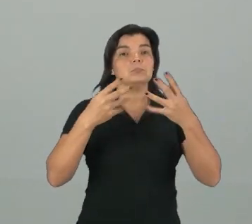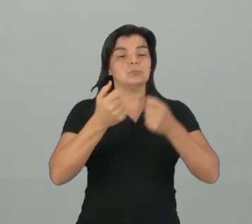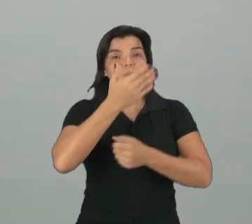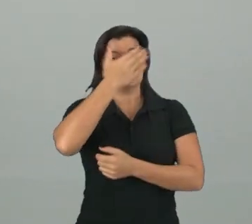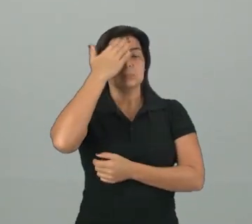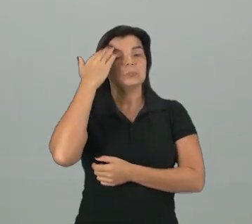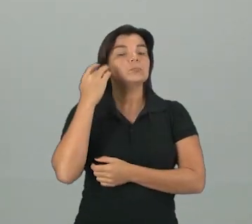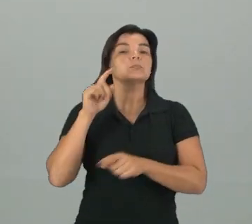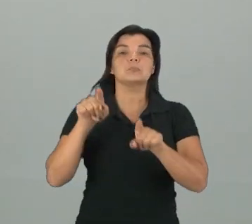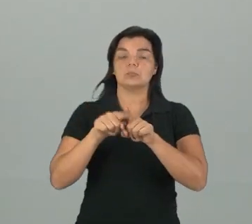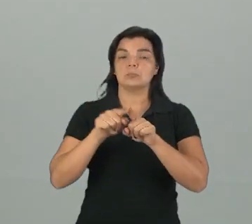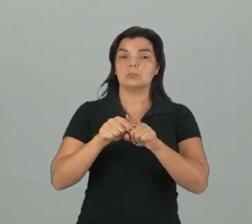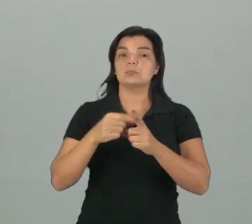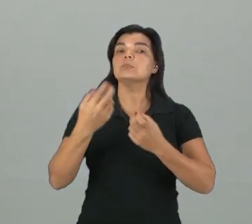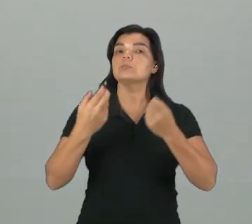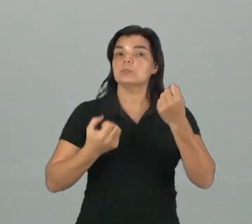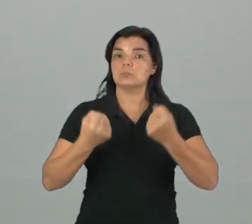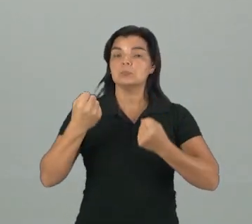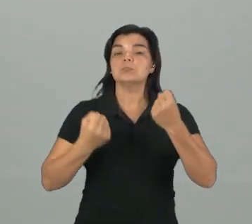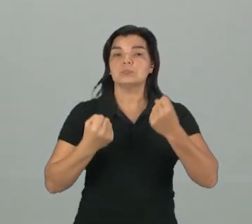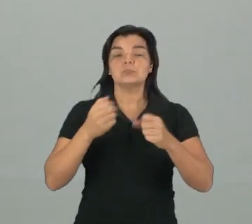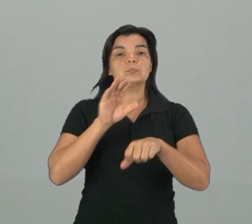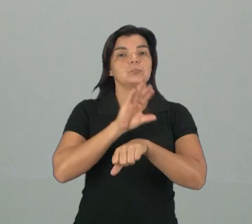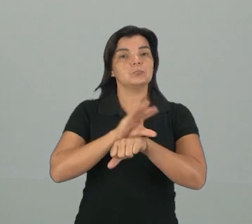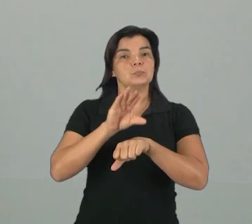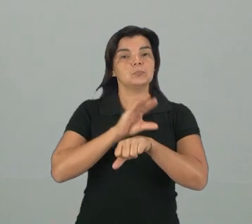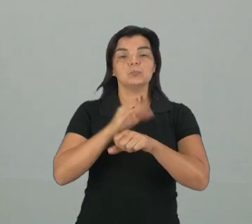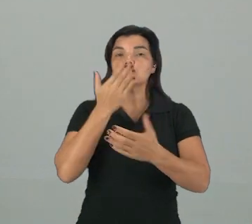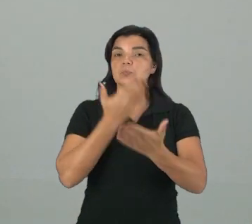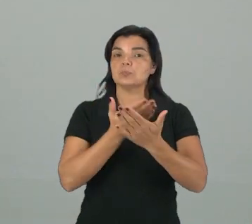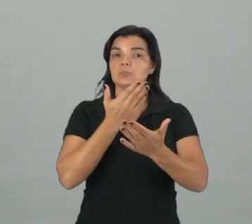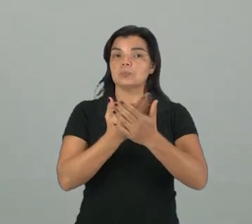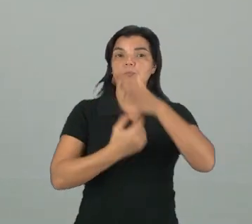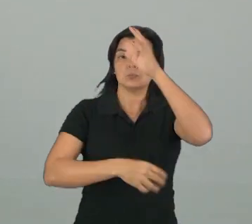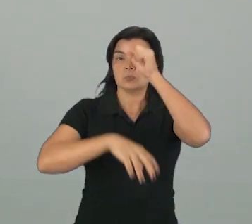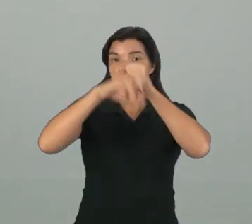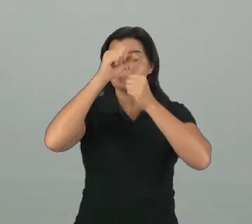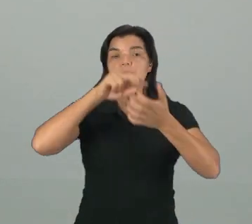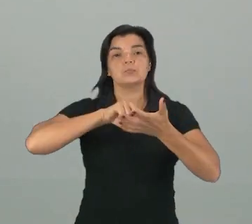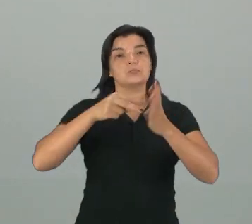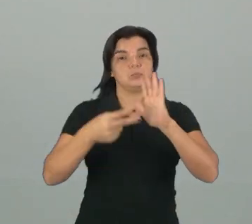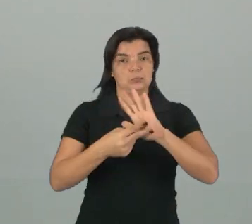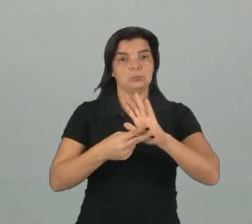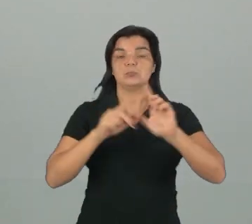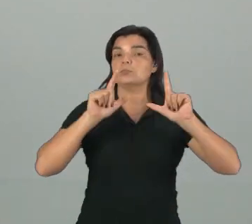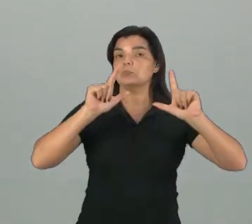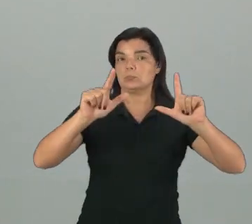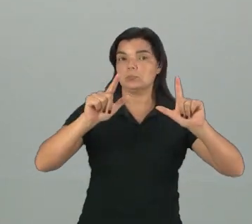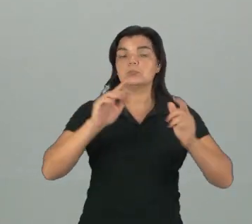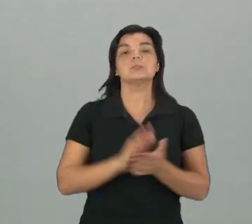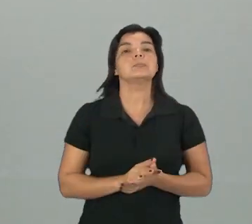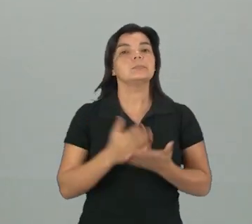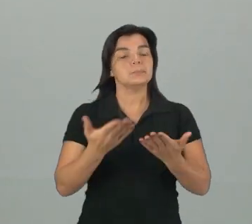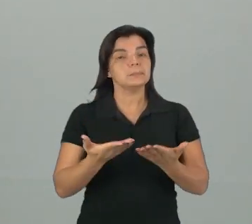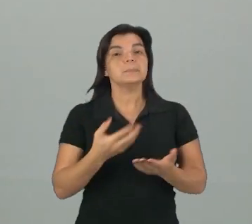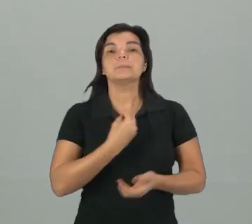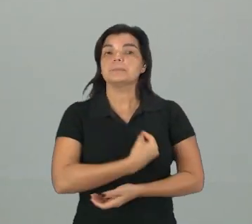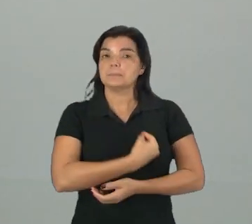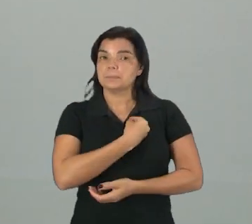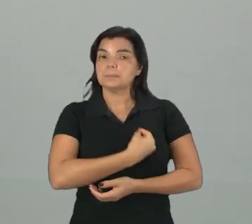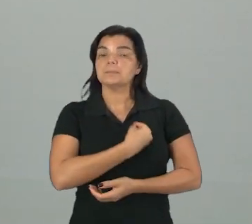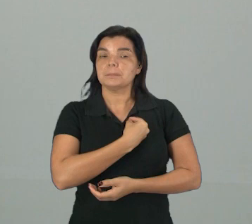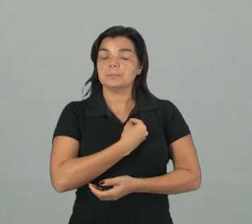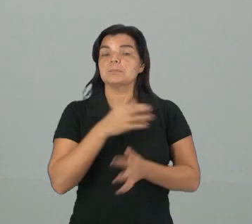motorista, quando ele vai tirar a sua habilitação, ele passa por um curso e ele estuda e aprende sobre o significado daquelas placas. E elas existem de